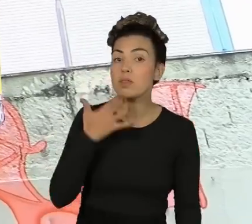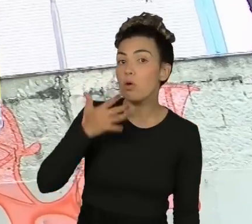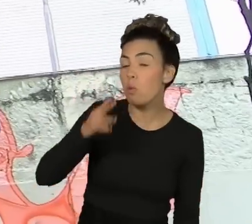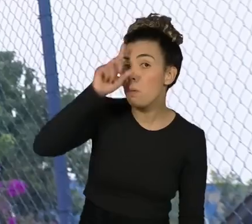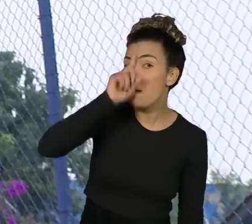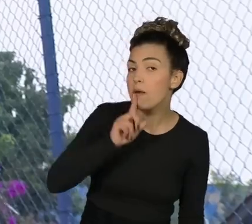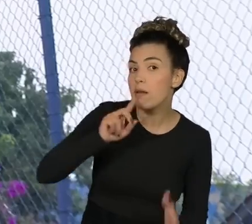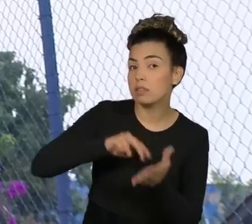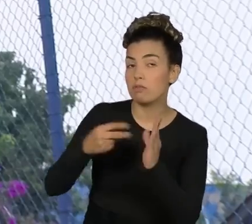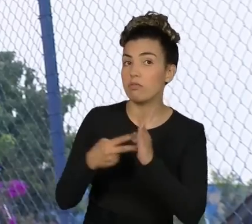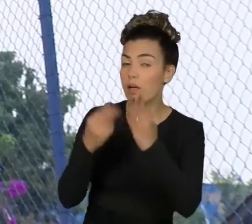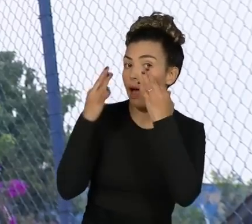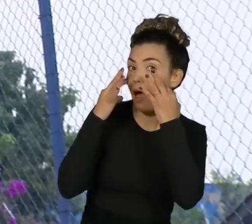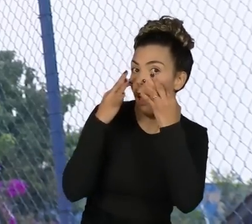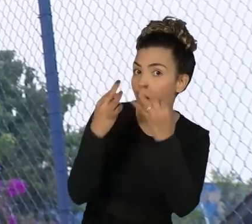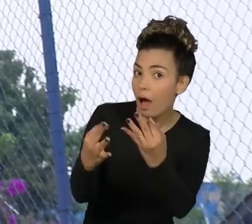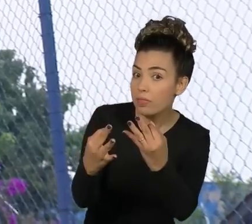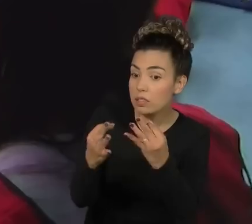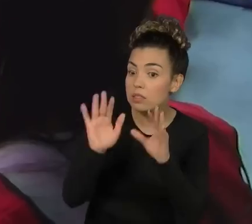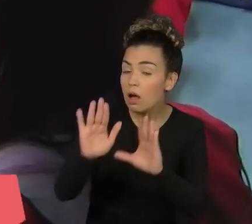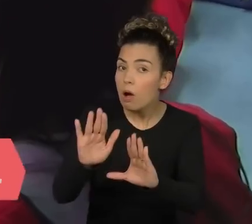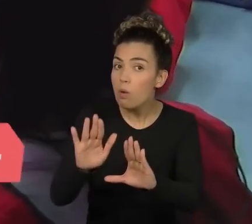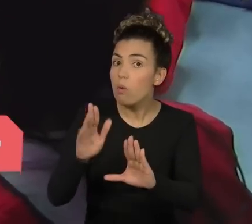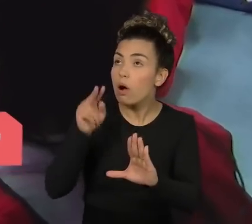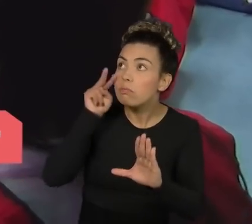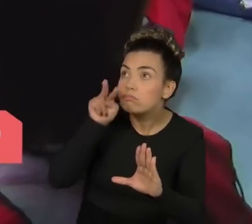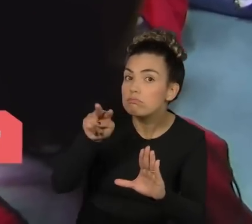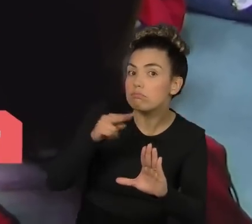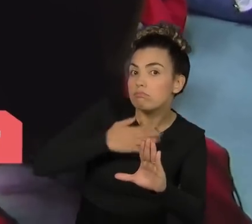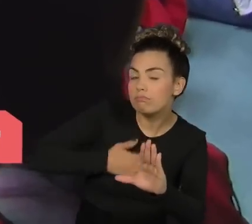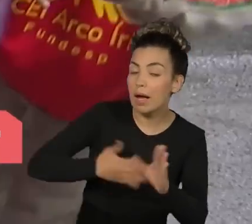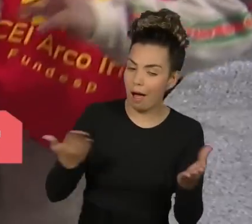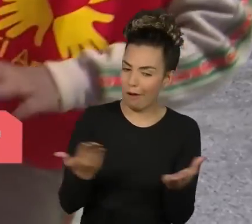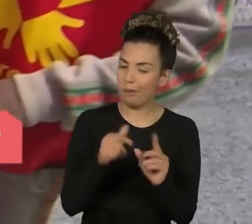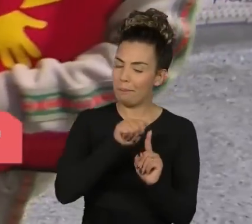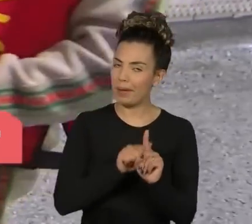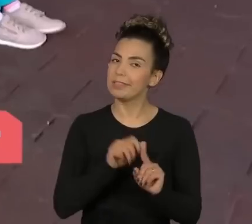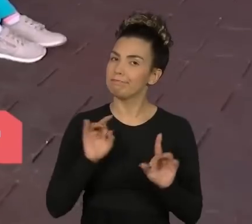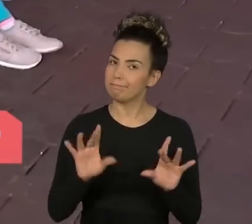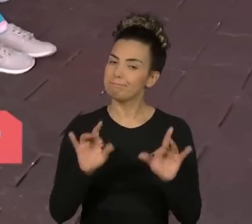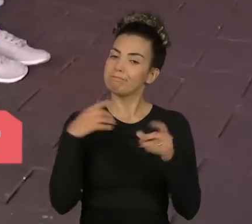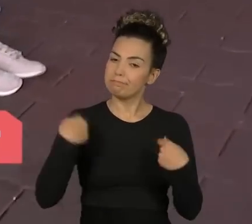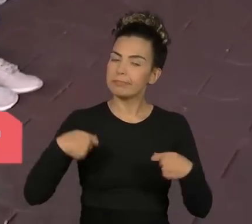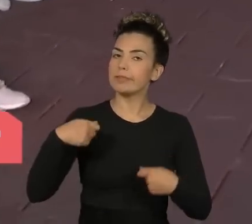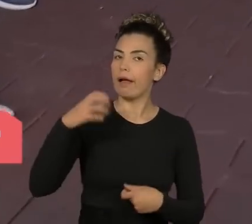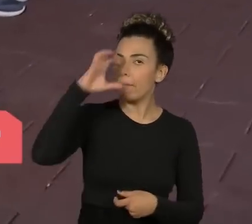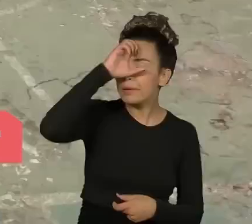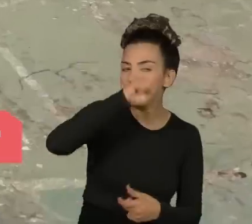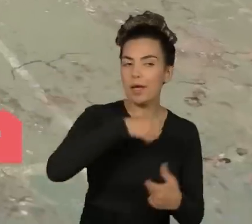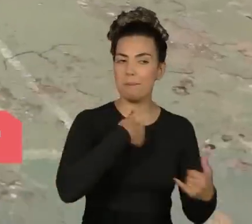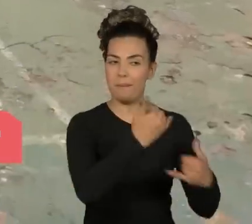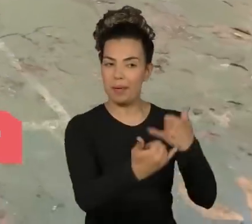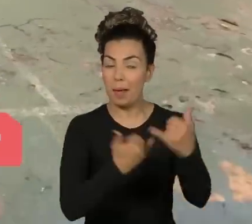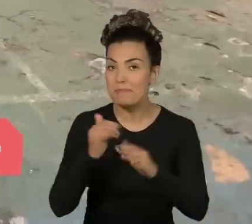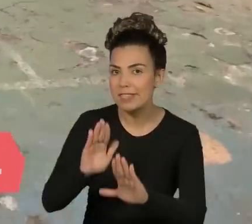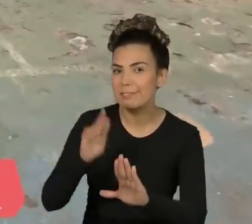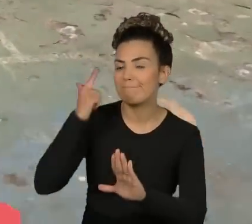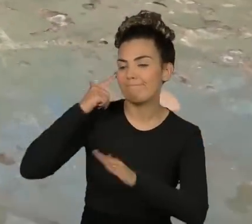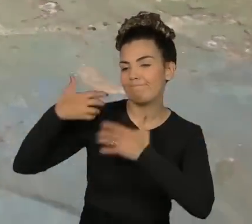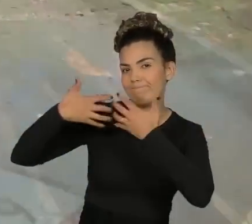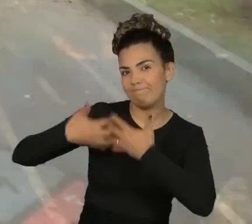e sinalização de advertência. É um mês para aprender, brincar e refletir. No trânsito,